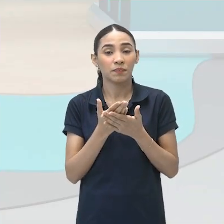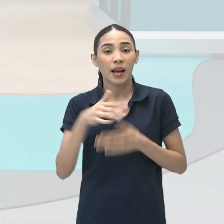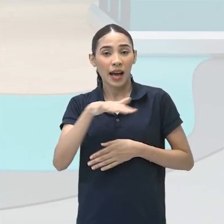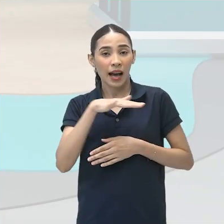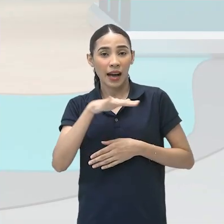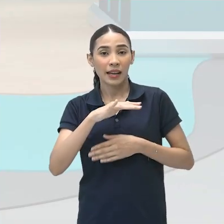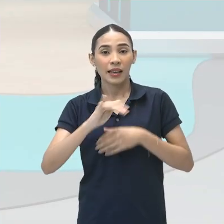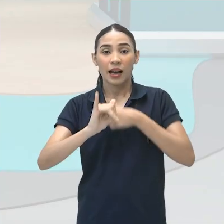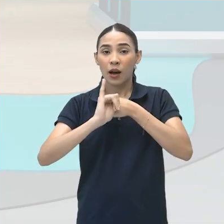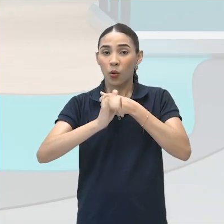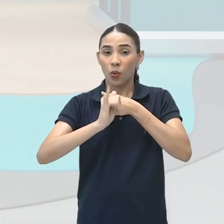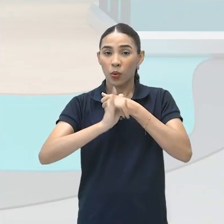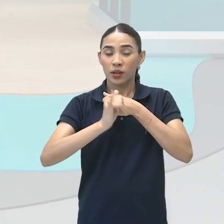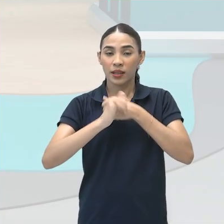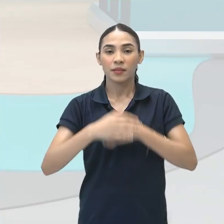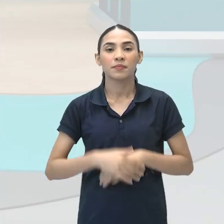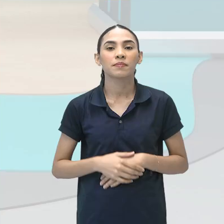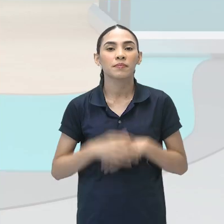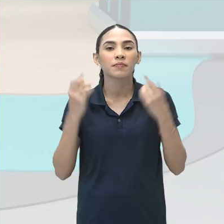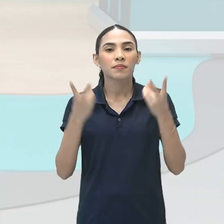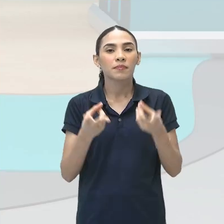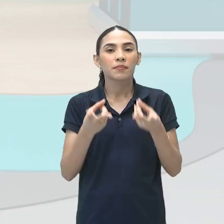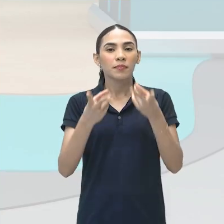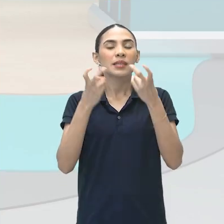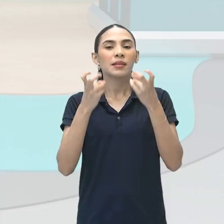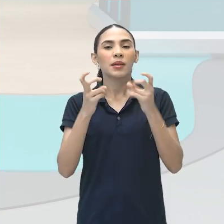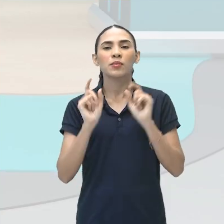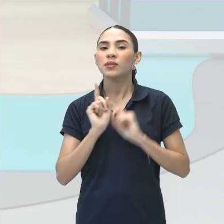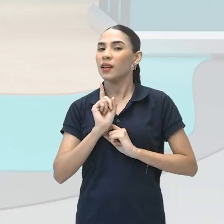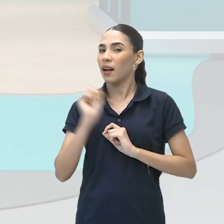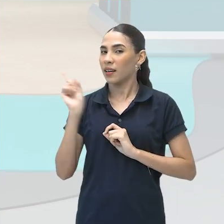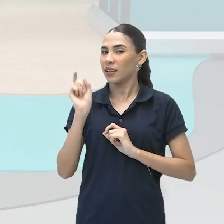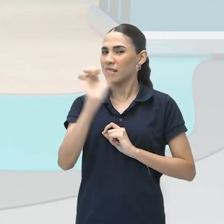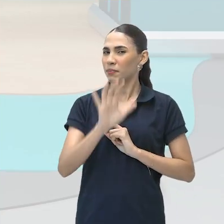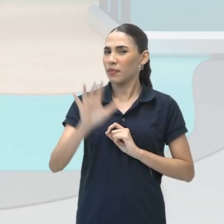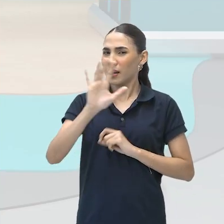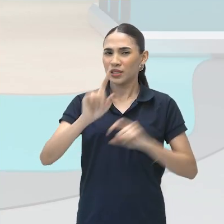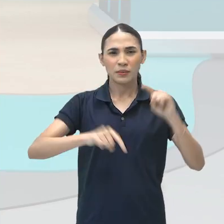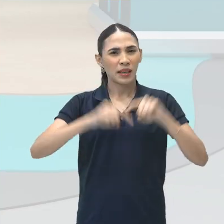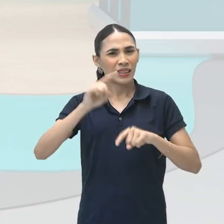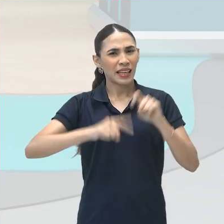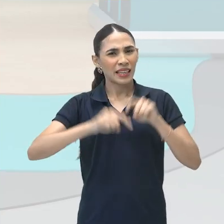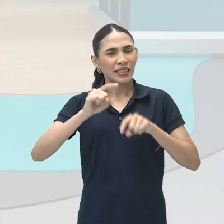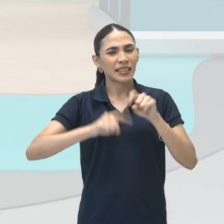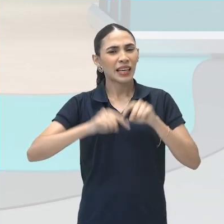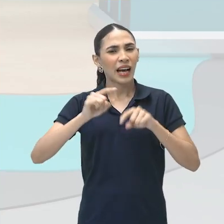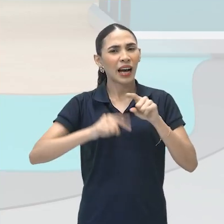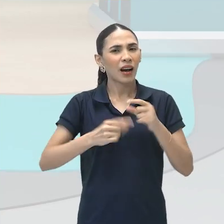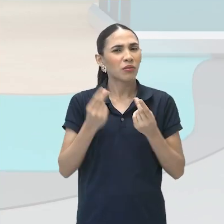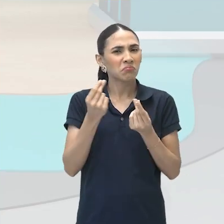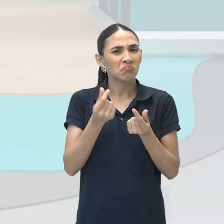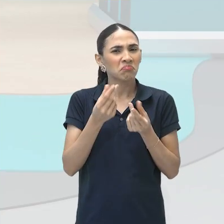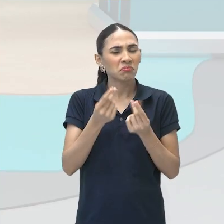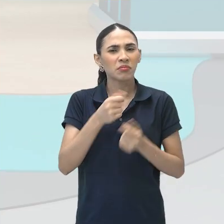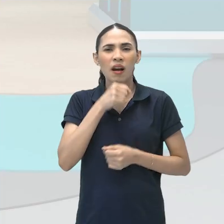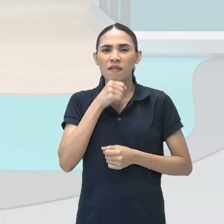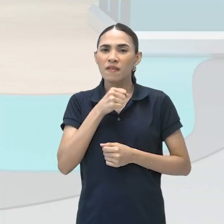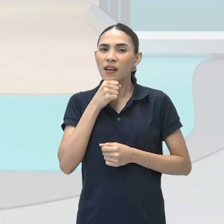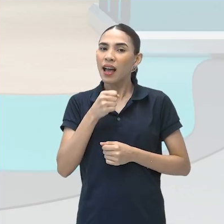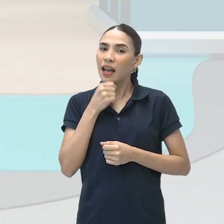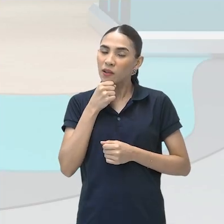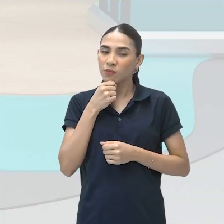e iniciamos observando que aqui ao meu lado nós temos um objeto antigo que foi aí durante muito